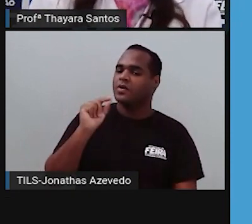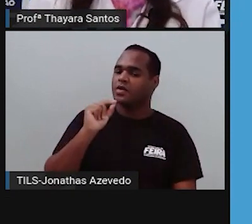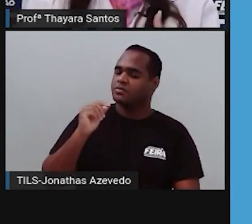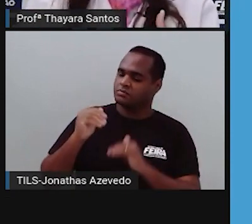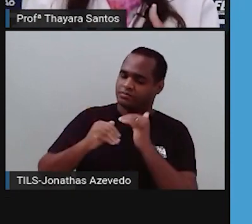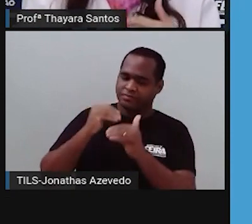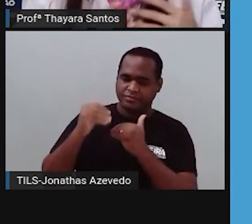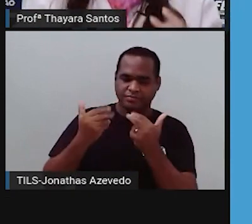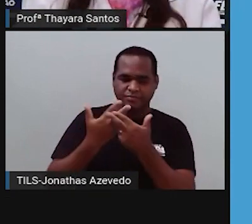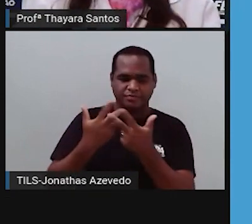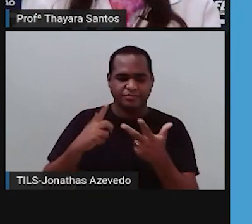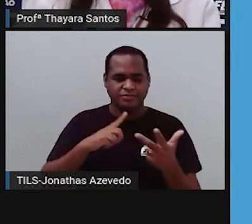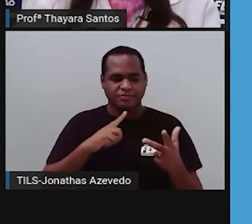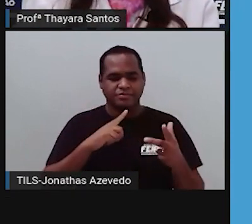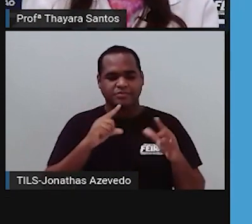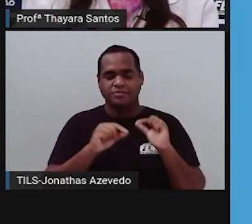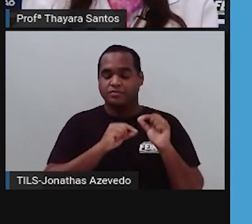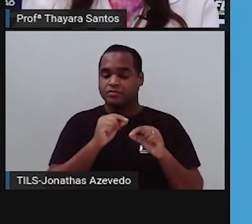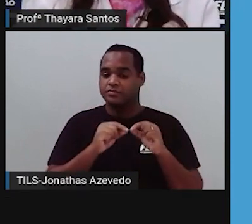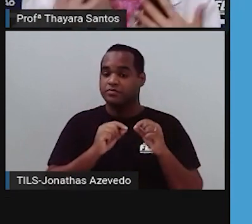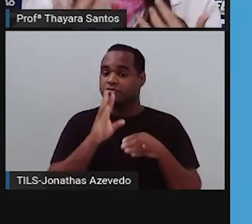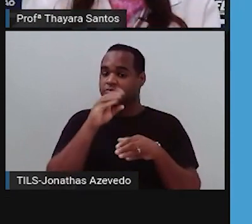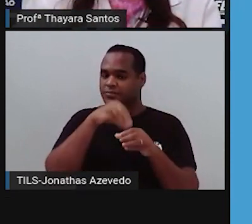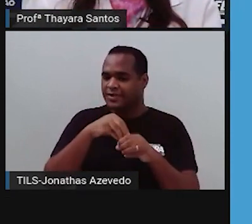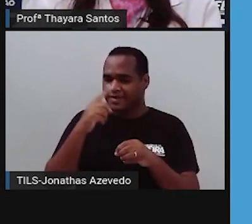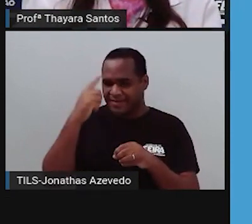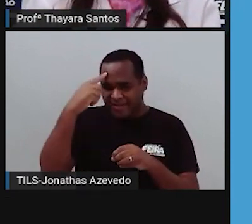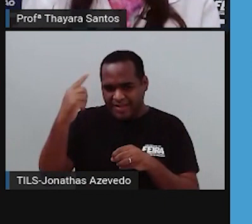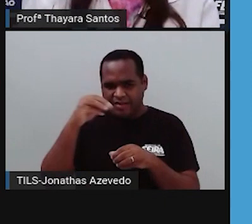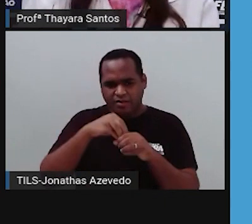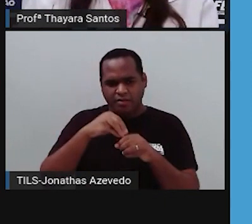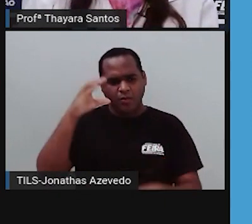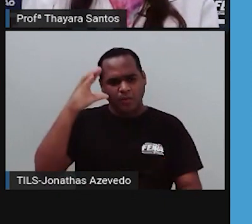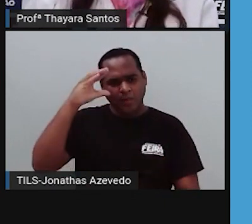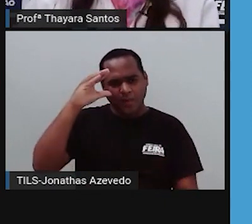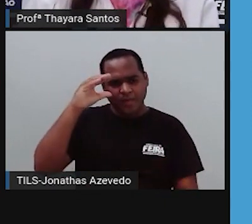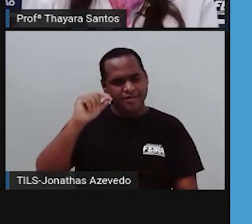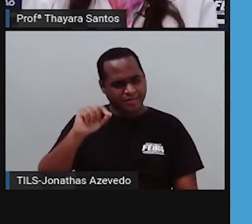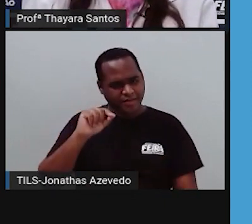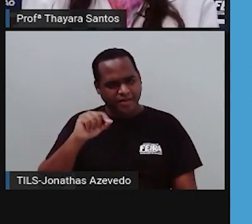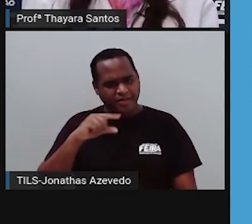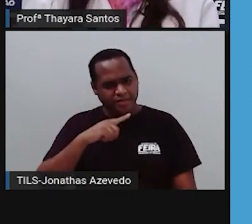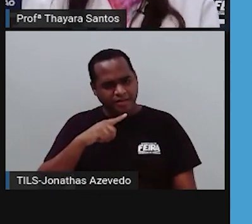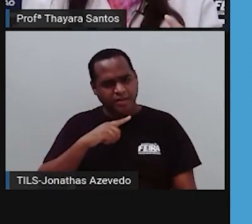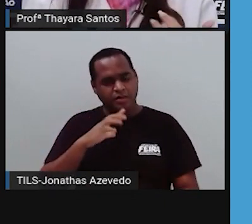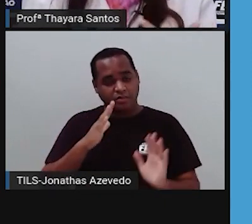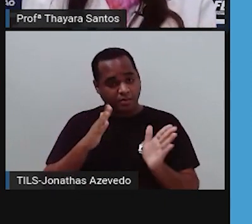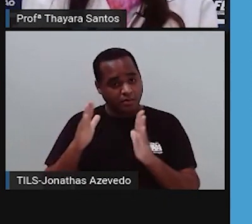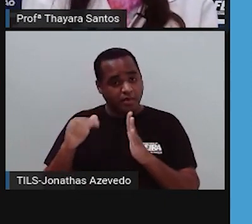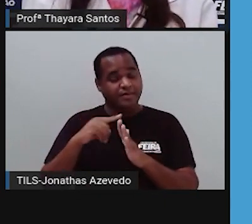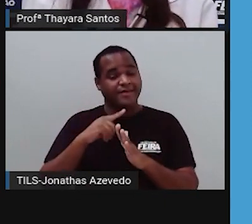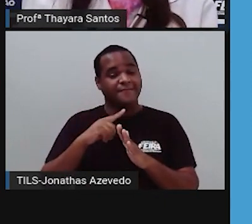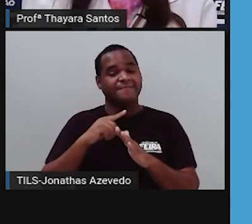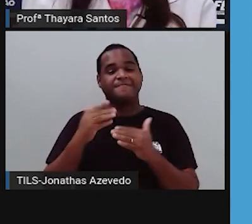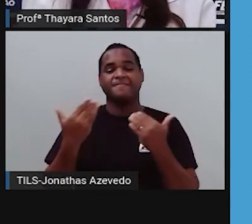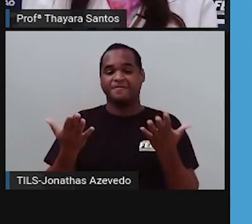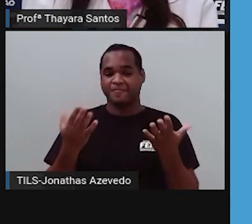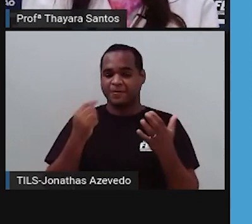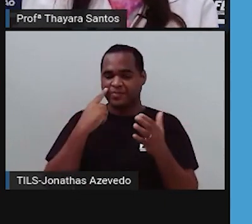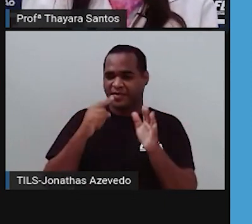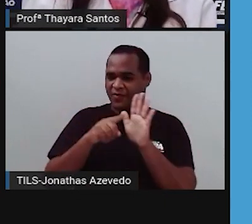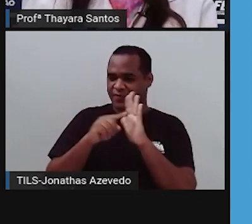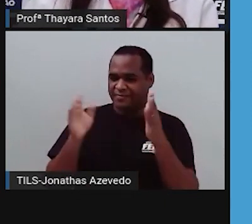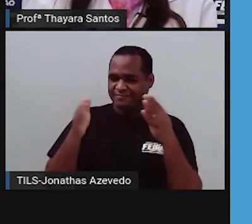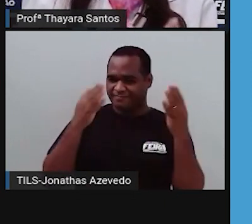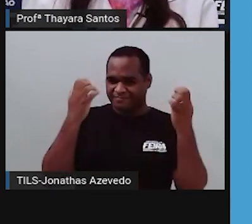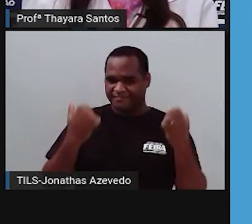desenvolvimento embrionário. E a fertilização in vitro, vocês já tiveram curiosidade para saber como é que ela funciona? Então, por isso eu trouxe esse vídeo para